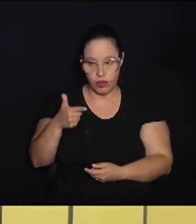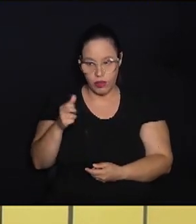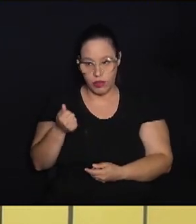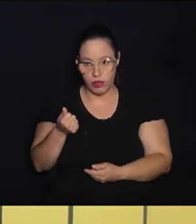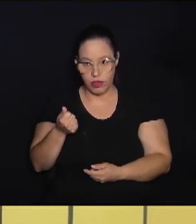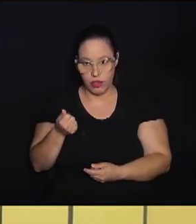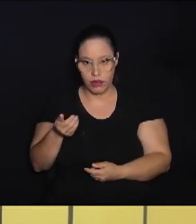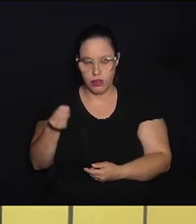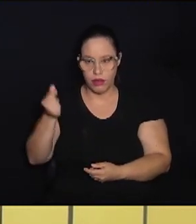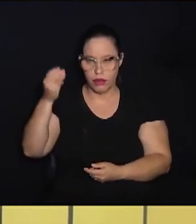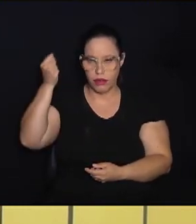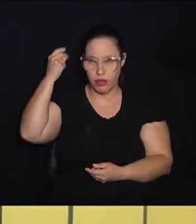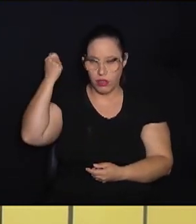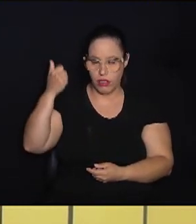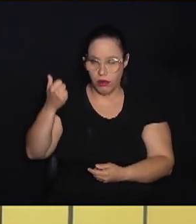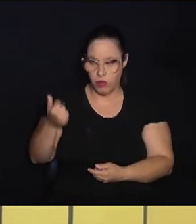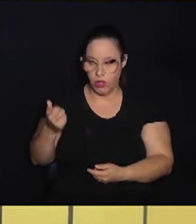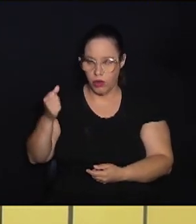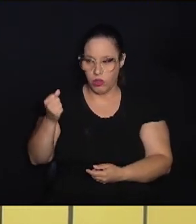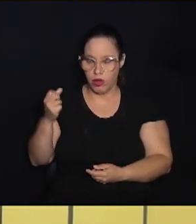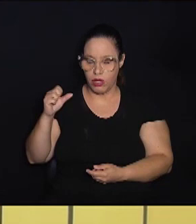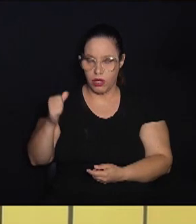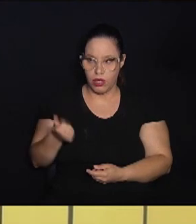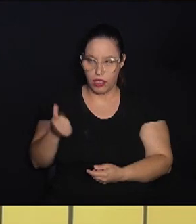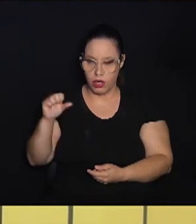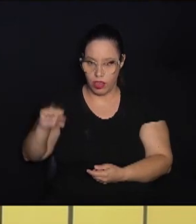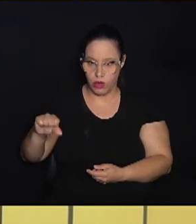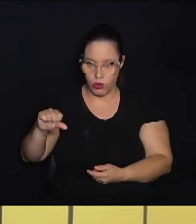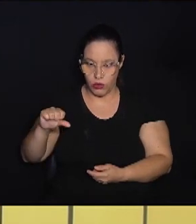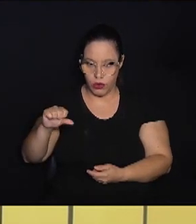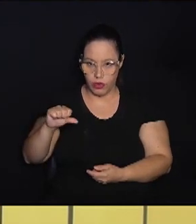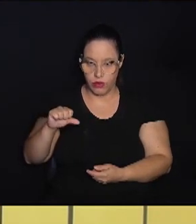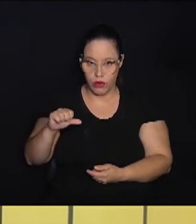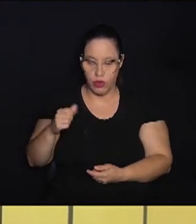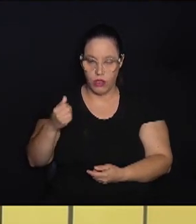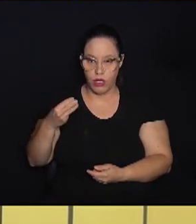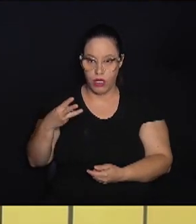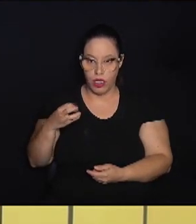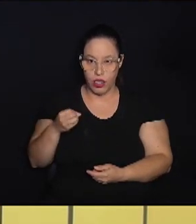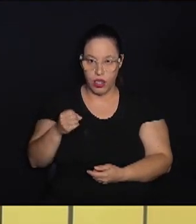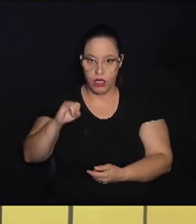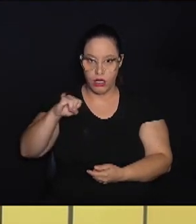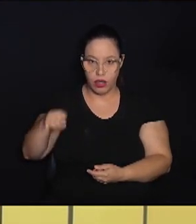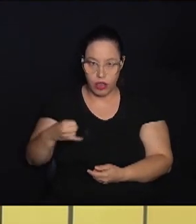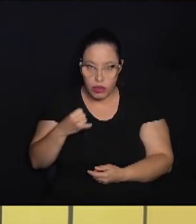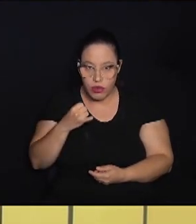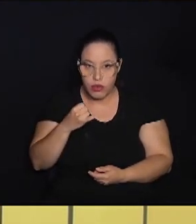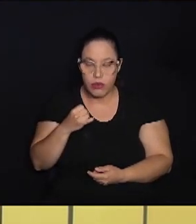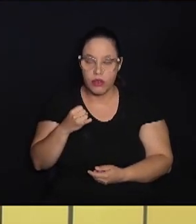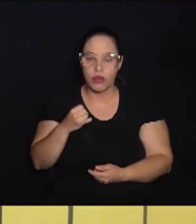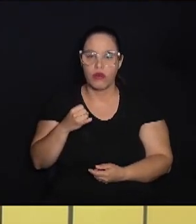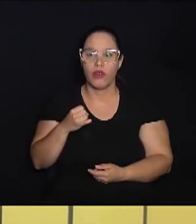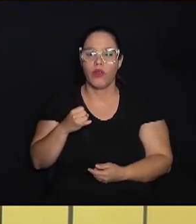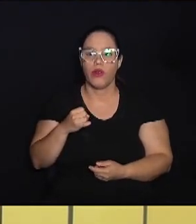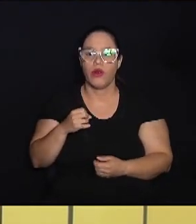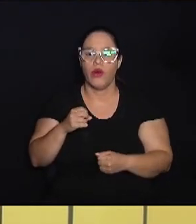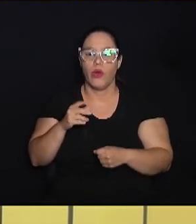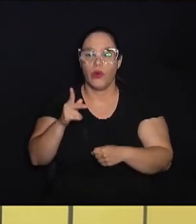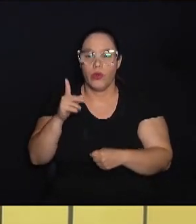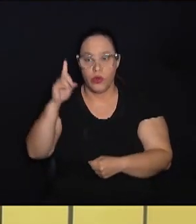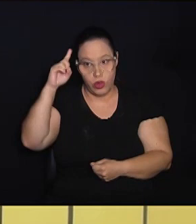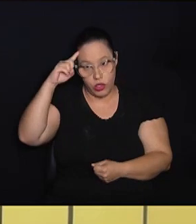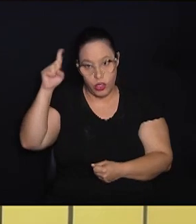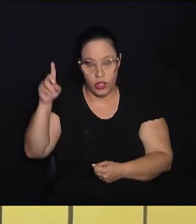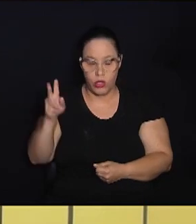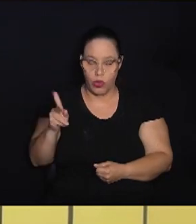seja 869 Mais especificamente no dia 30 de janeiro que é considerado o dia do quadrinho nacional e você tinha